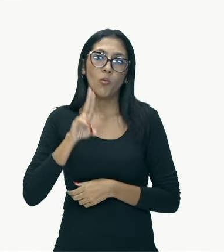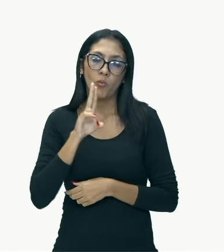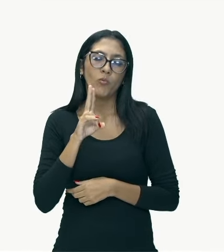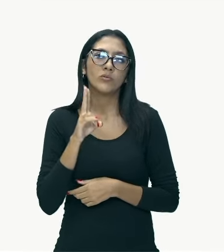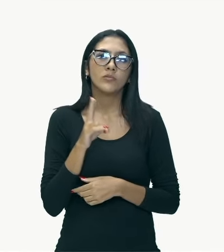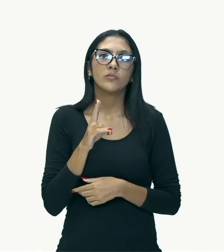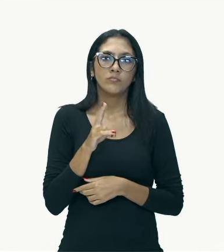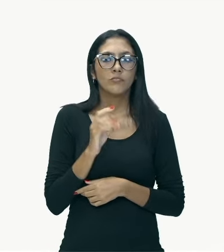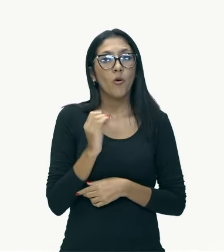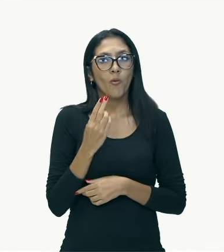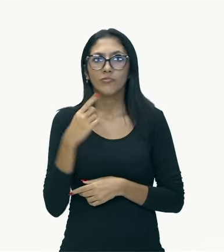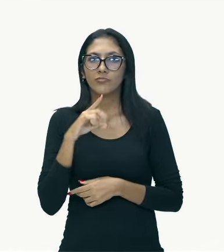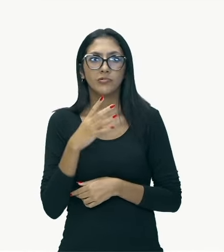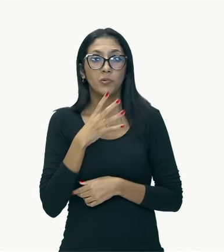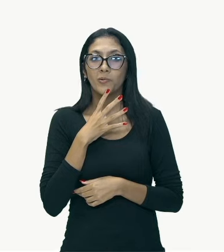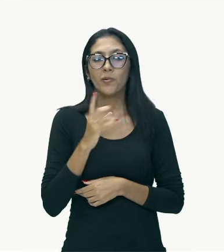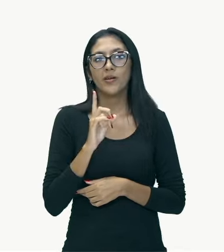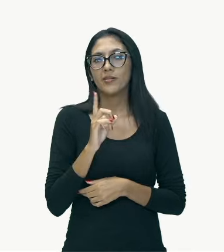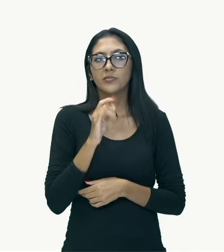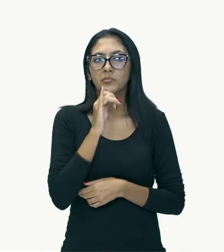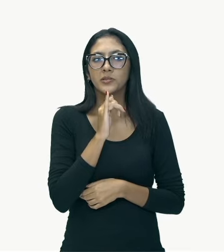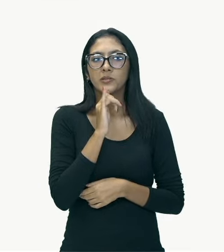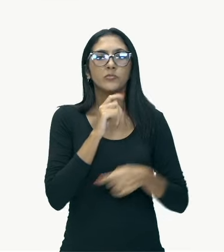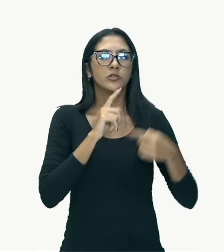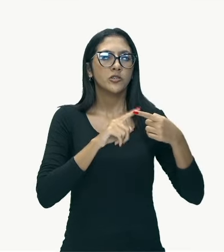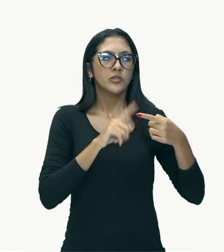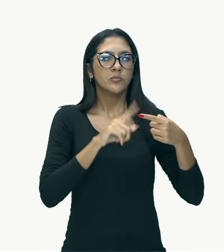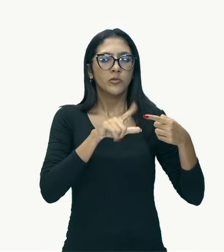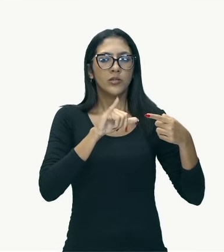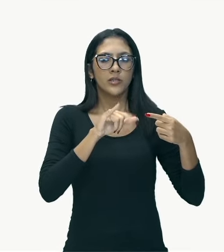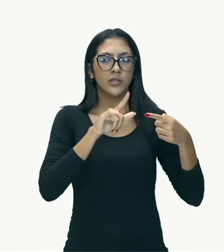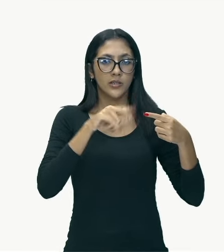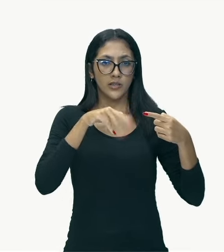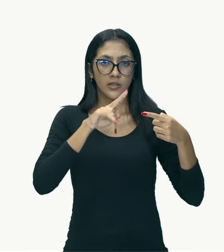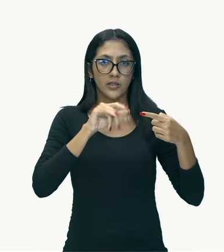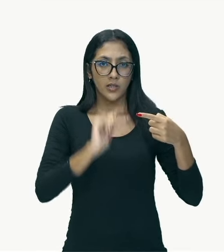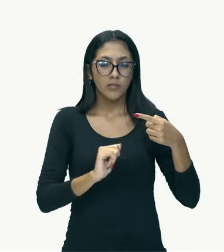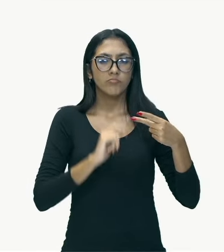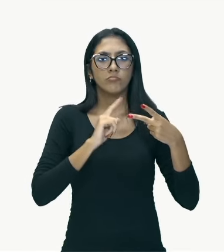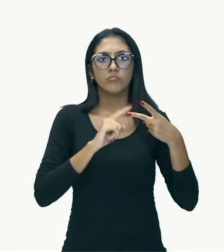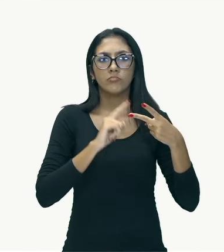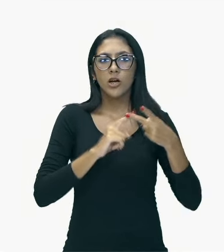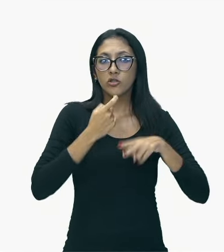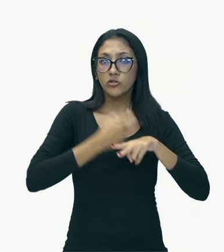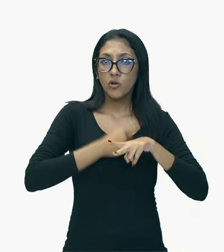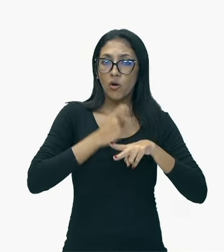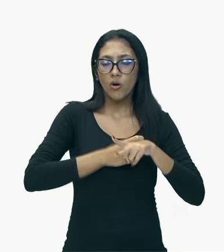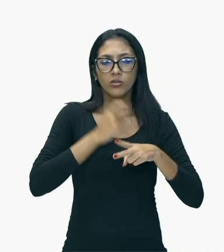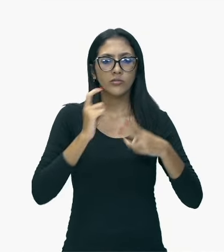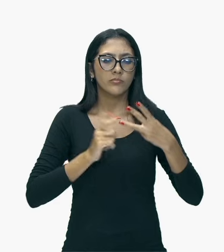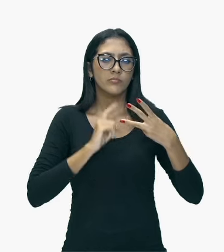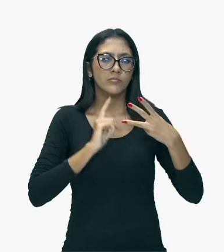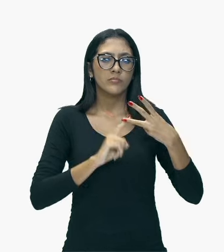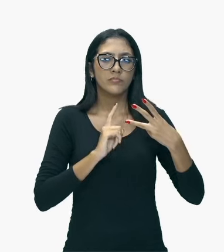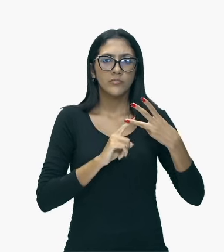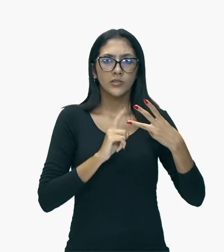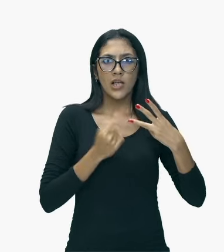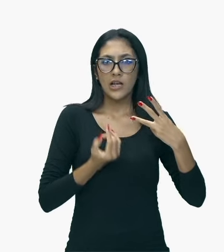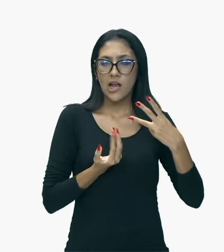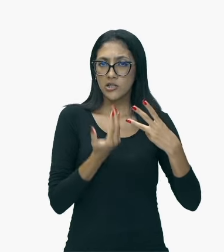nem sabemos, que são as soluções líquidas, as soluções sólidas e as